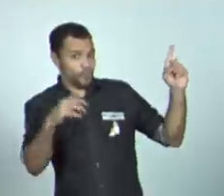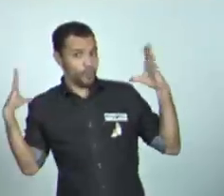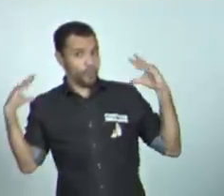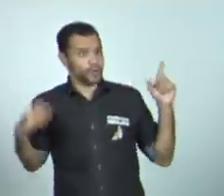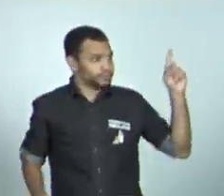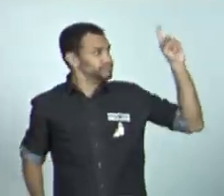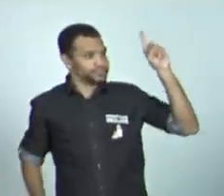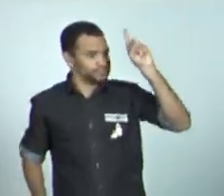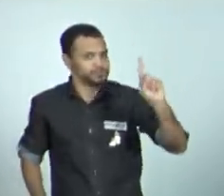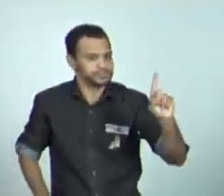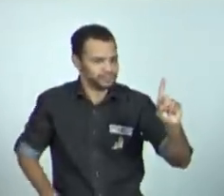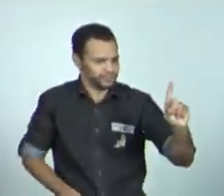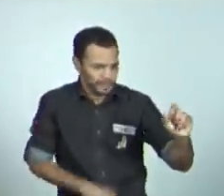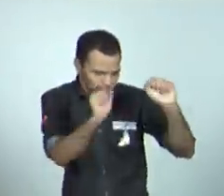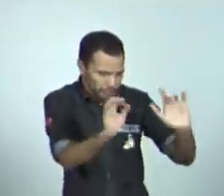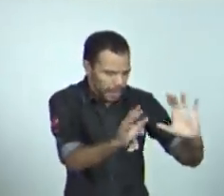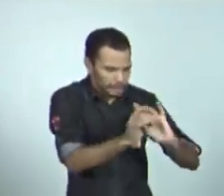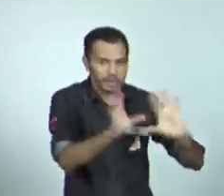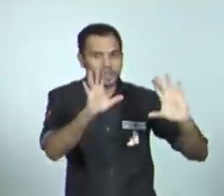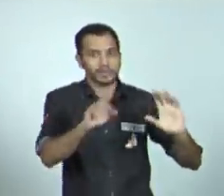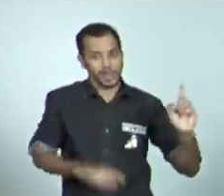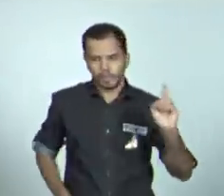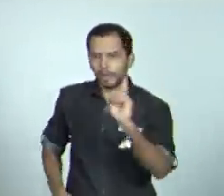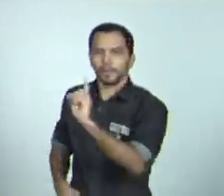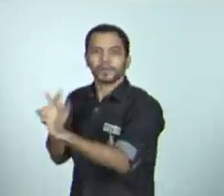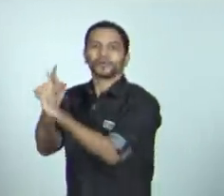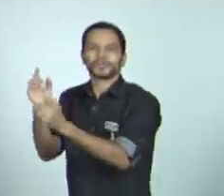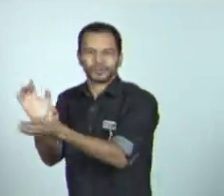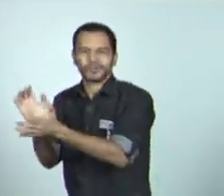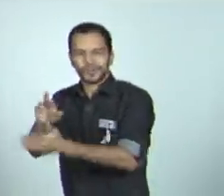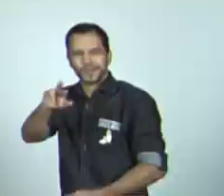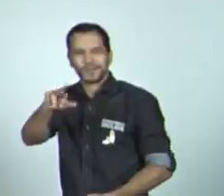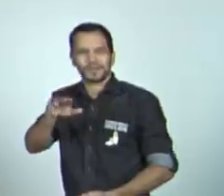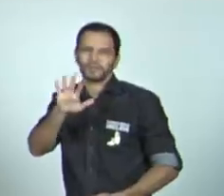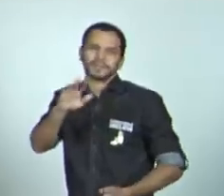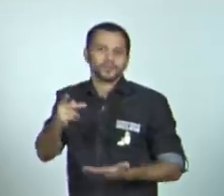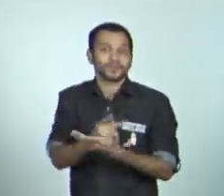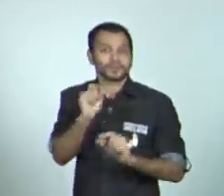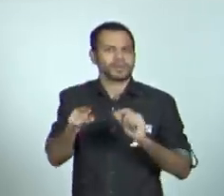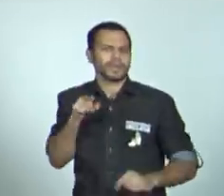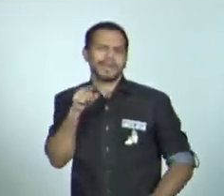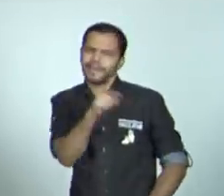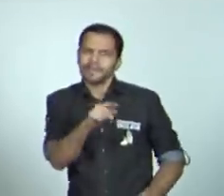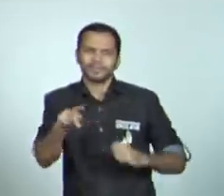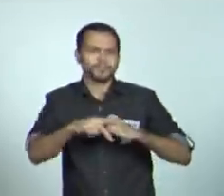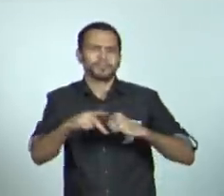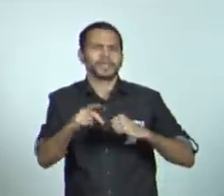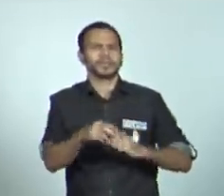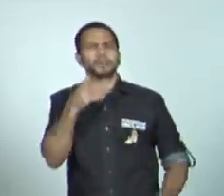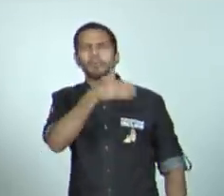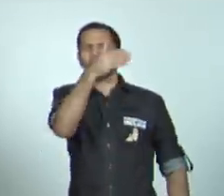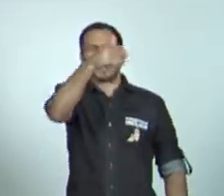e ele agora encontra os seus irmãos e realmente não vai ser preso tão cedo ele vai comprar um ministério dele só